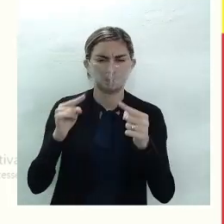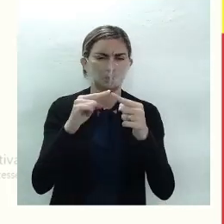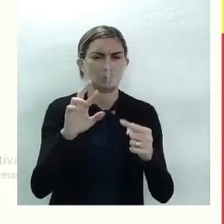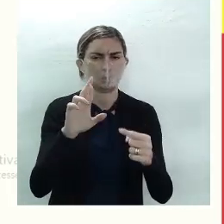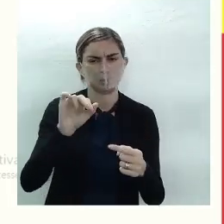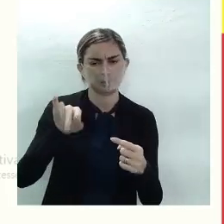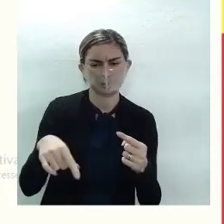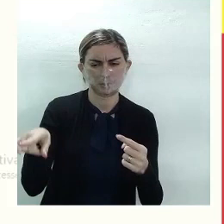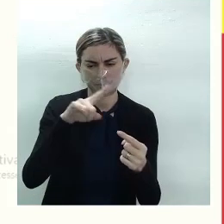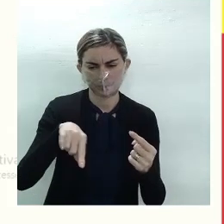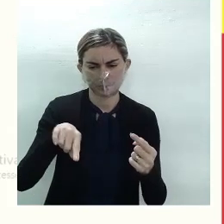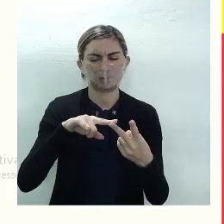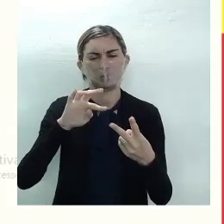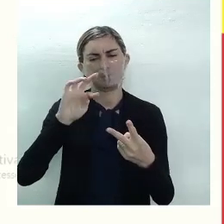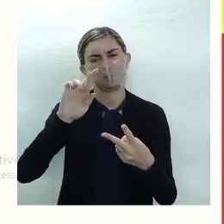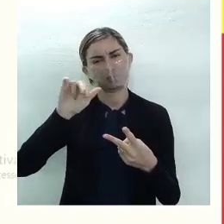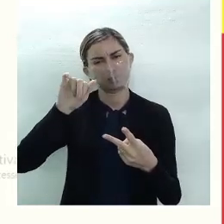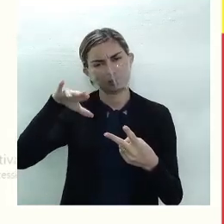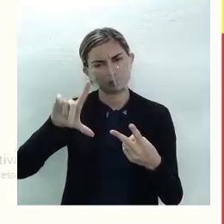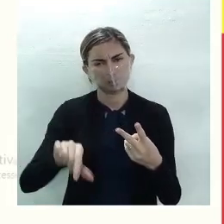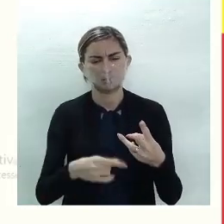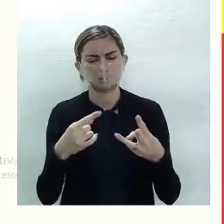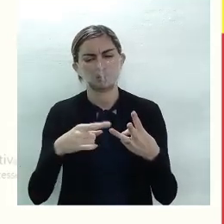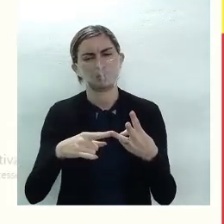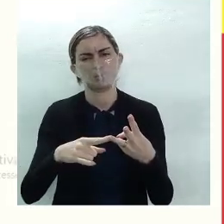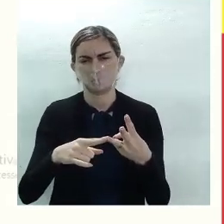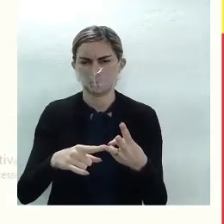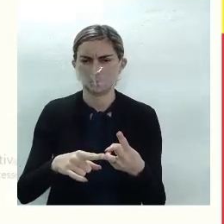Rotação, translação e...